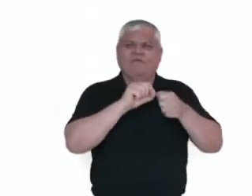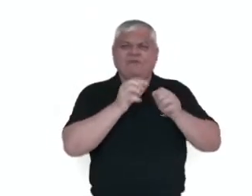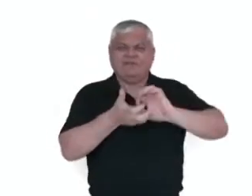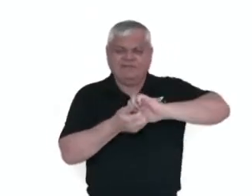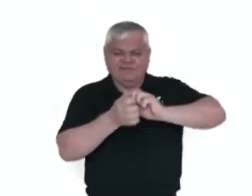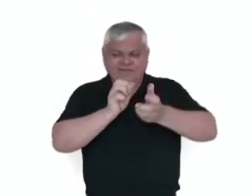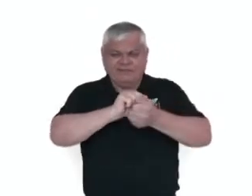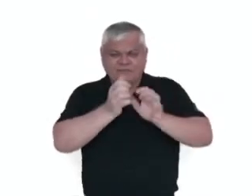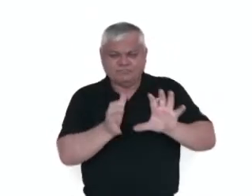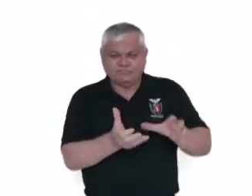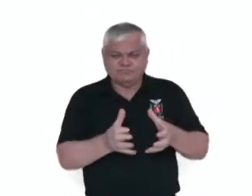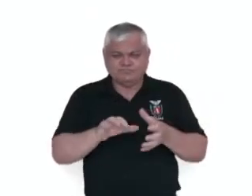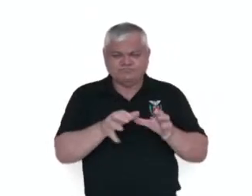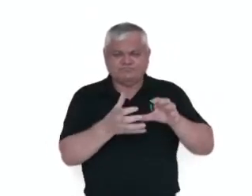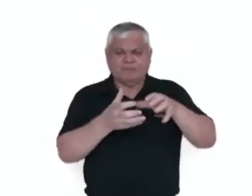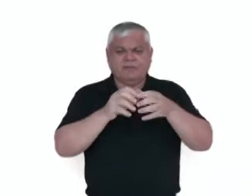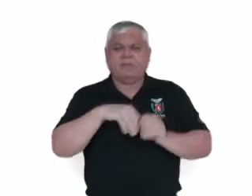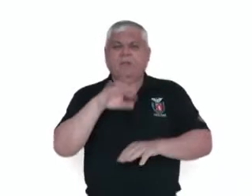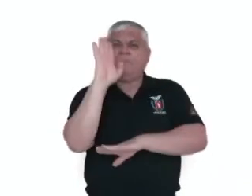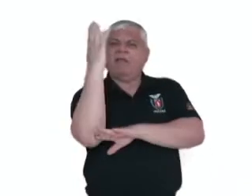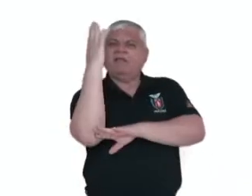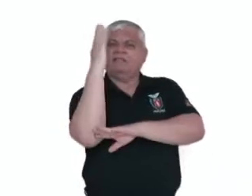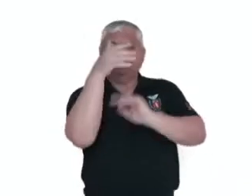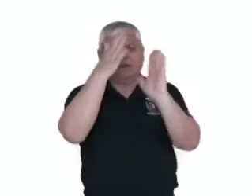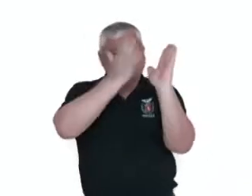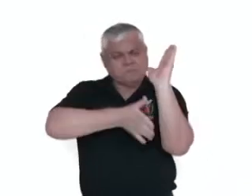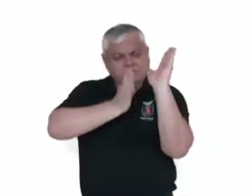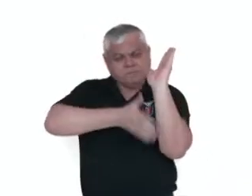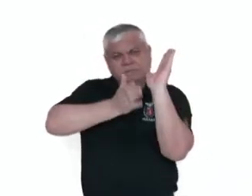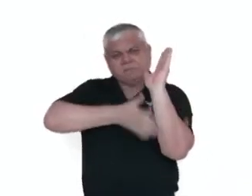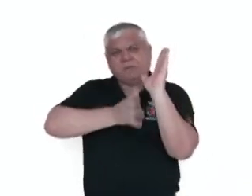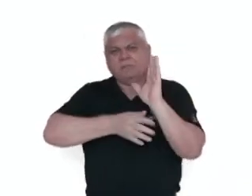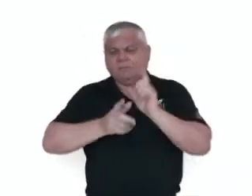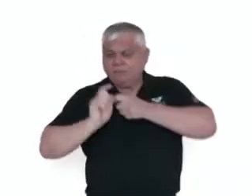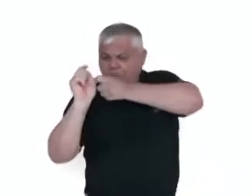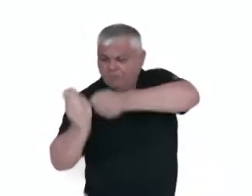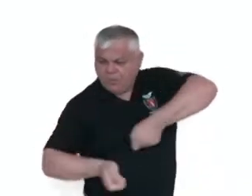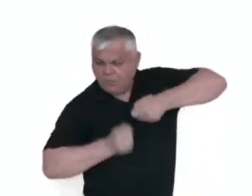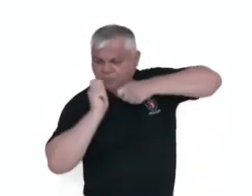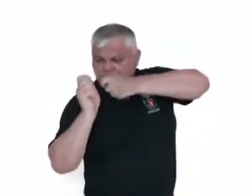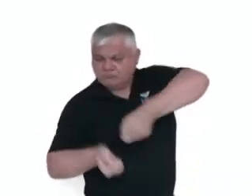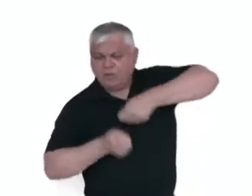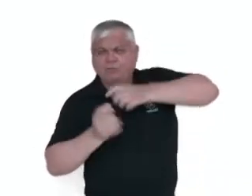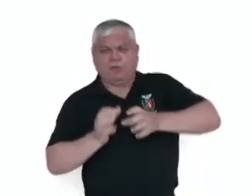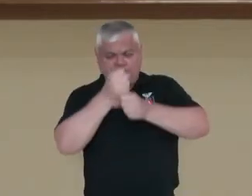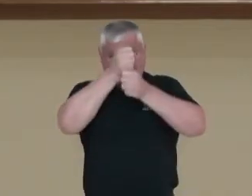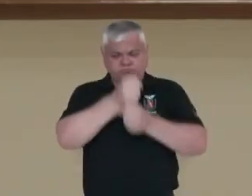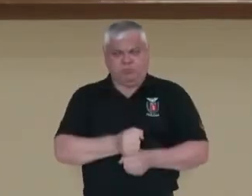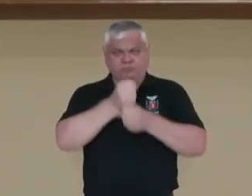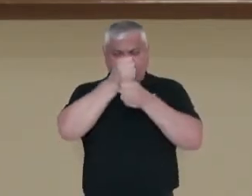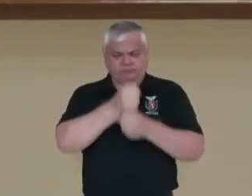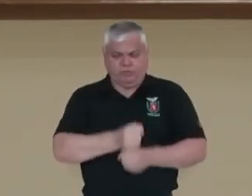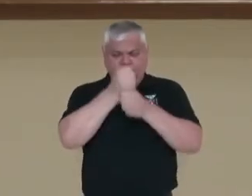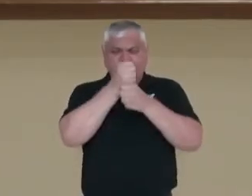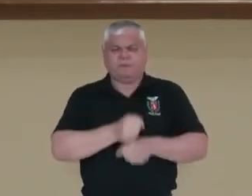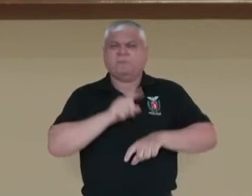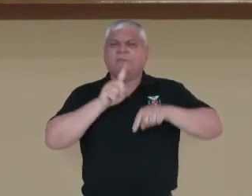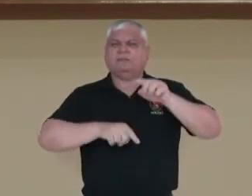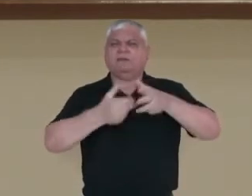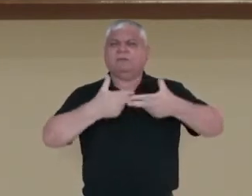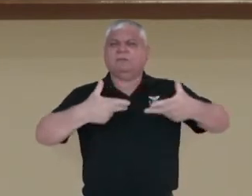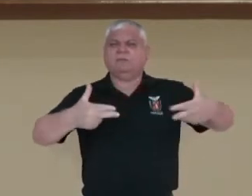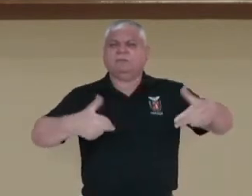trançada e madeira, faziam vasos, enxadas, pás e pilões. Ou seja, eles criaram todas as condições